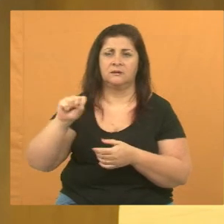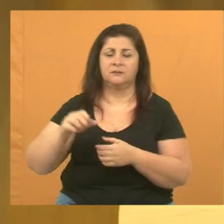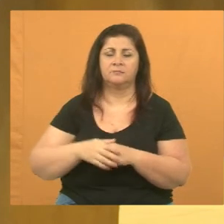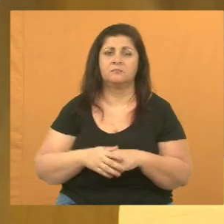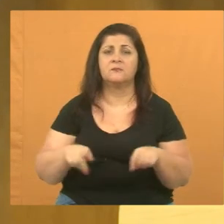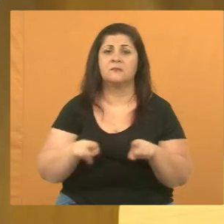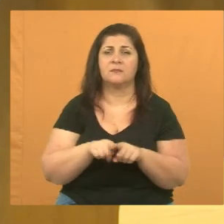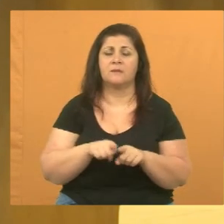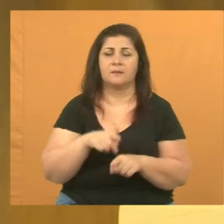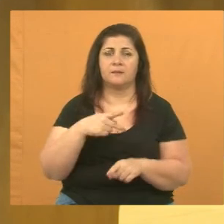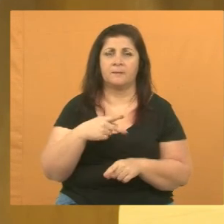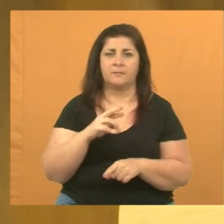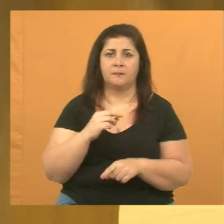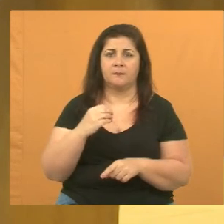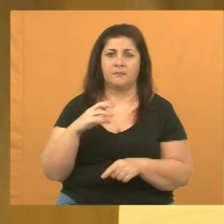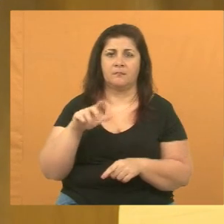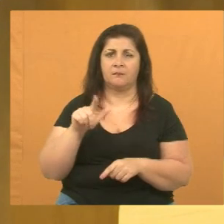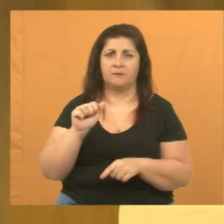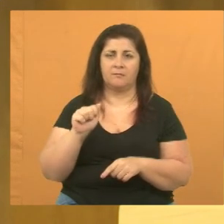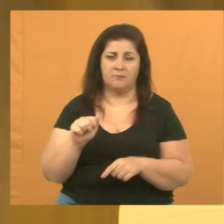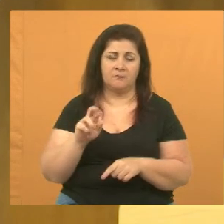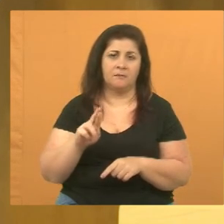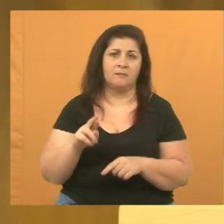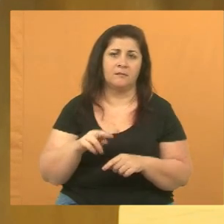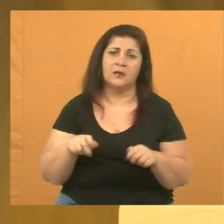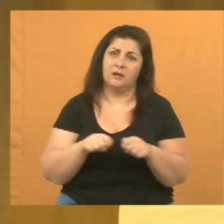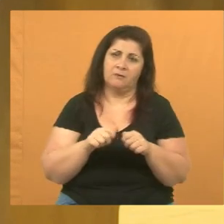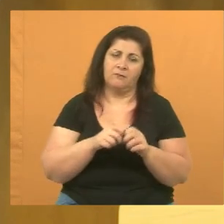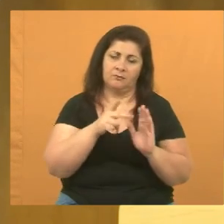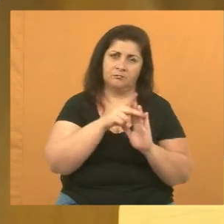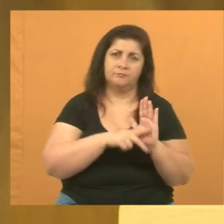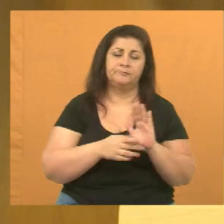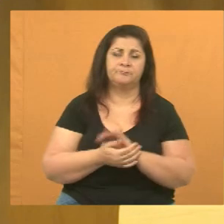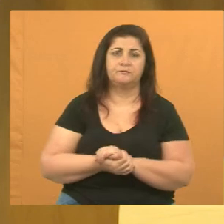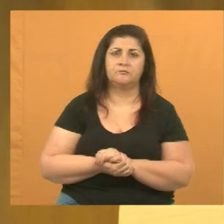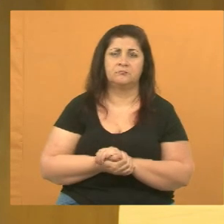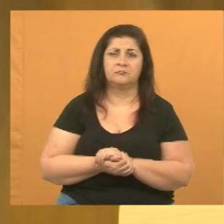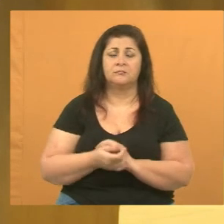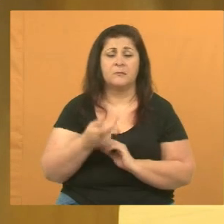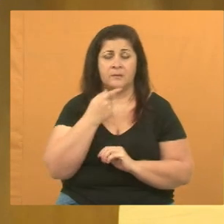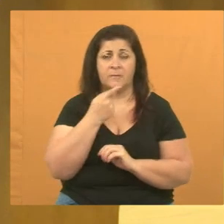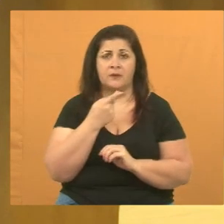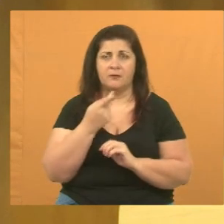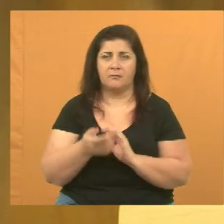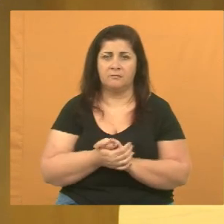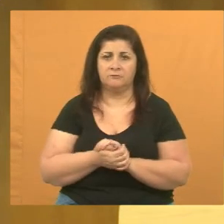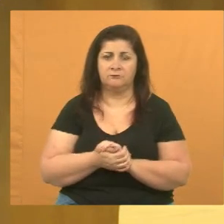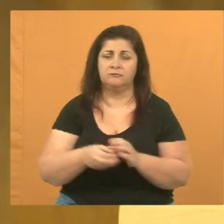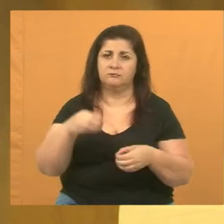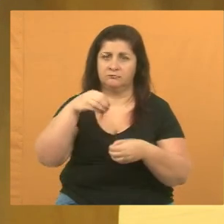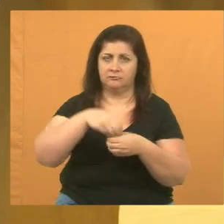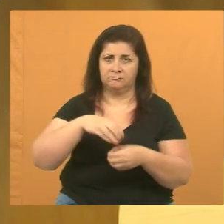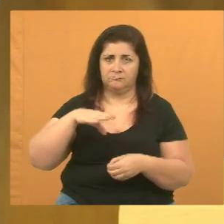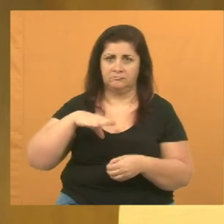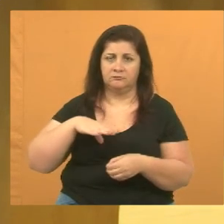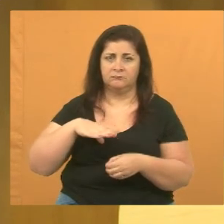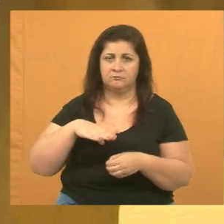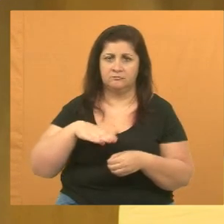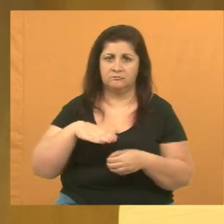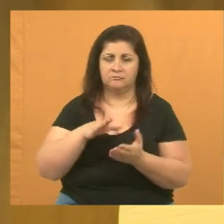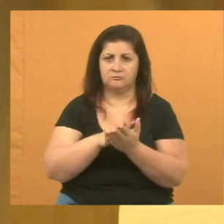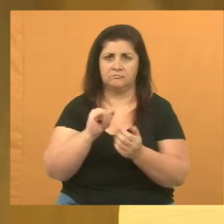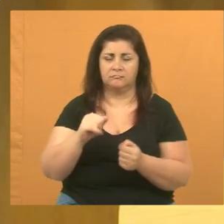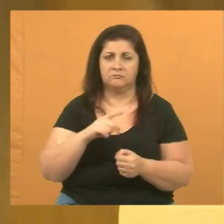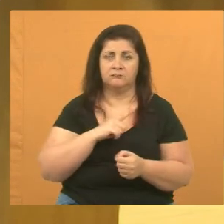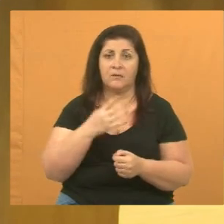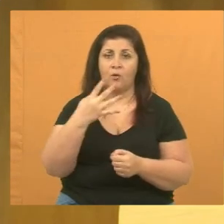também a Prolar, que vai executar isso aí. E eu digo para vocês, na cidade de Jacareí, eu tenho 4